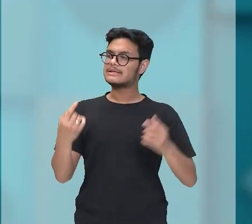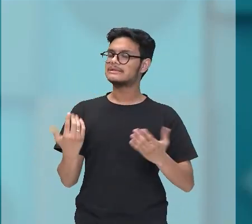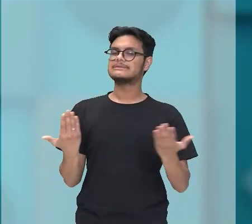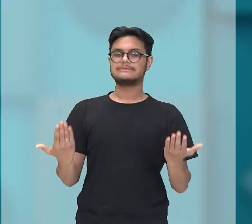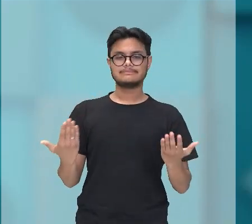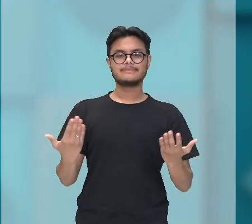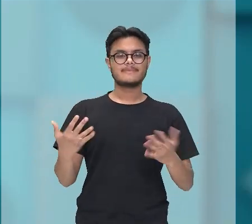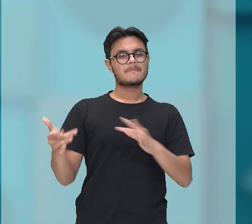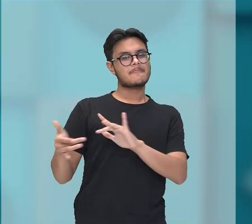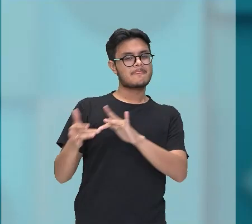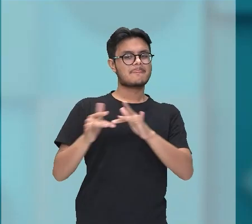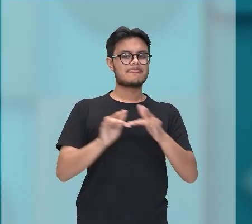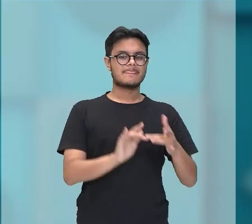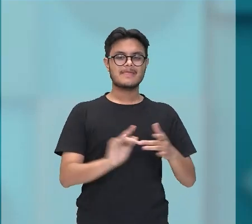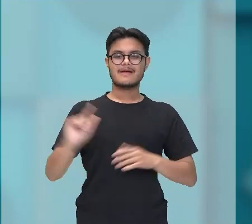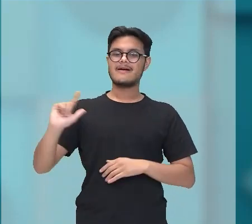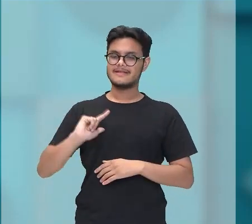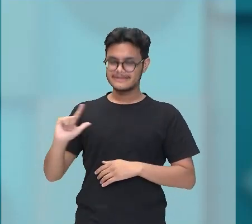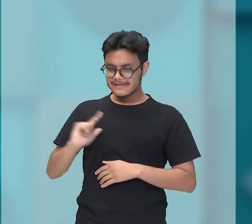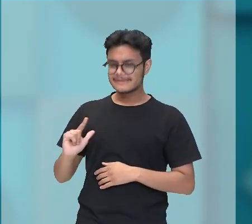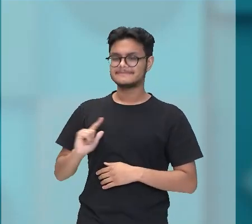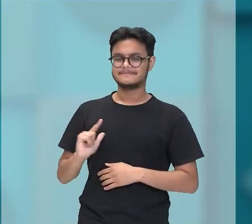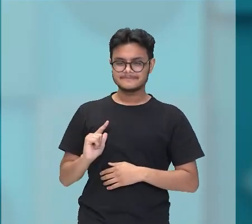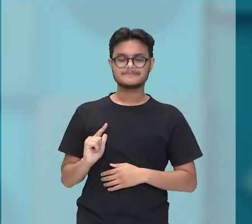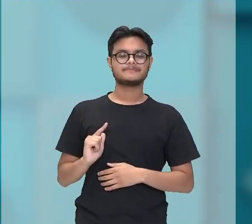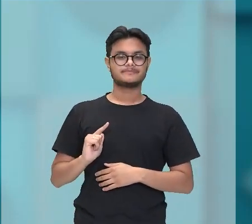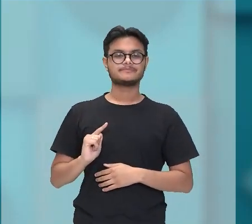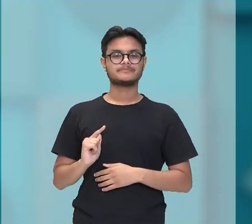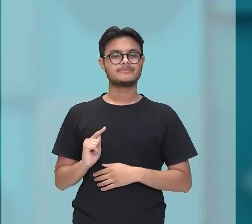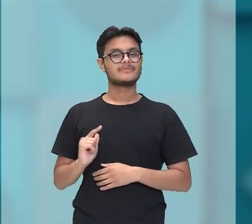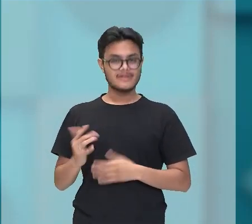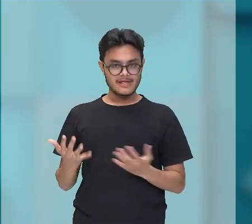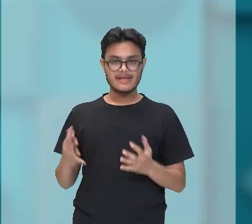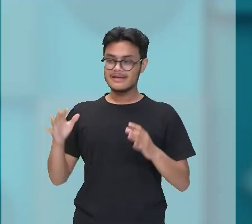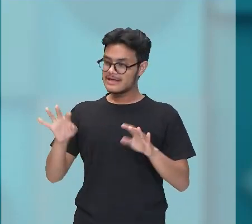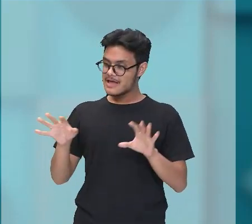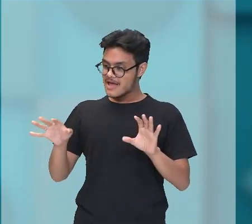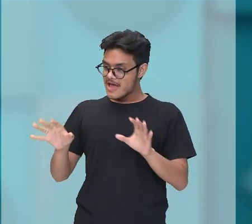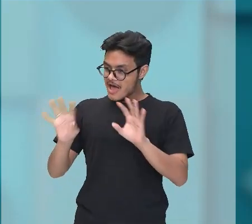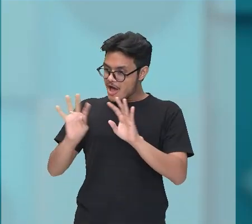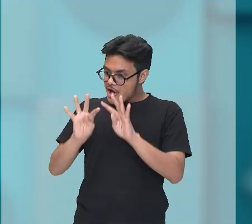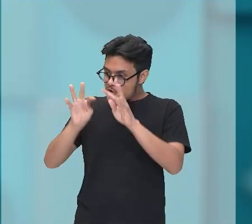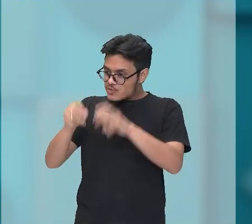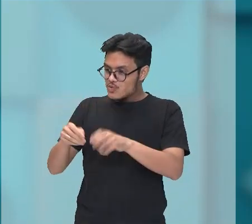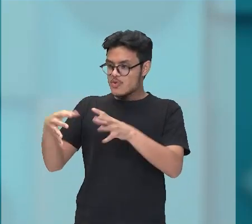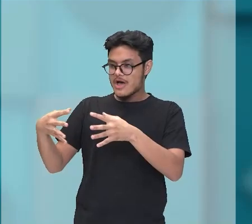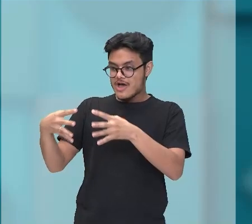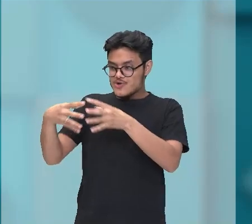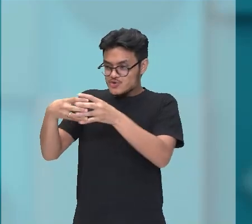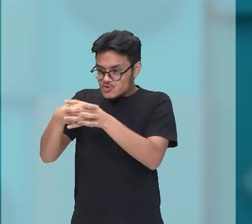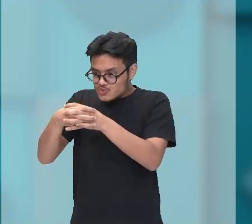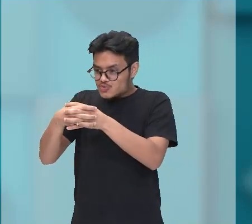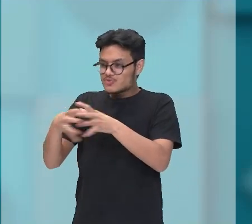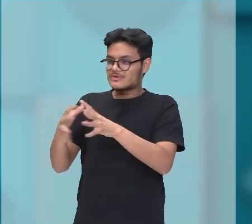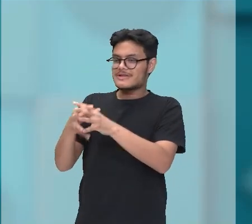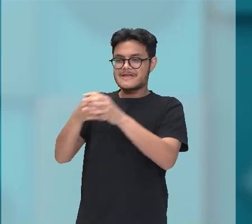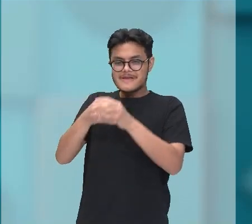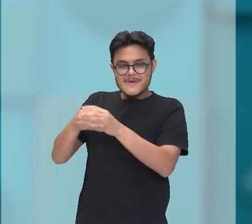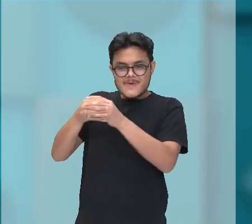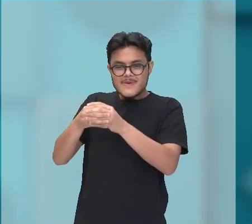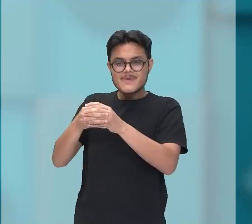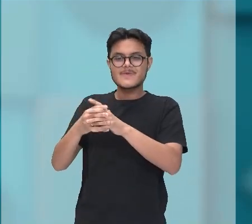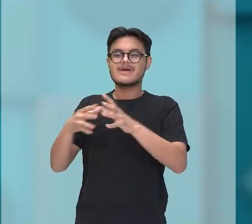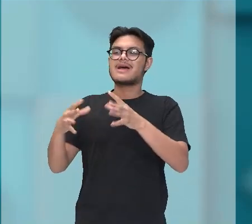de fazer essa associação para juntar tudo e termos um texto. Assim como os fios